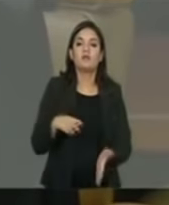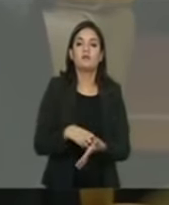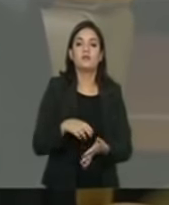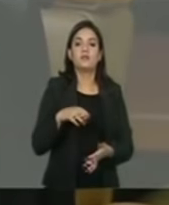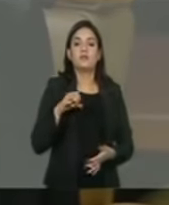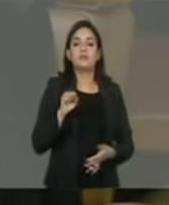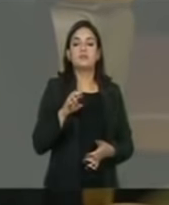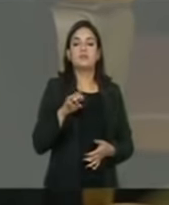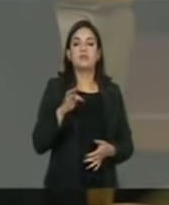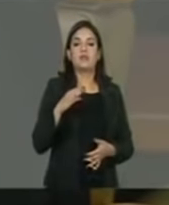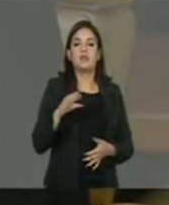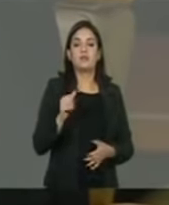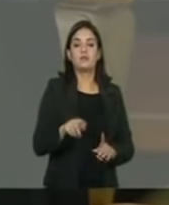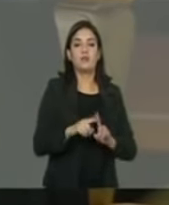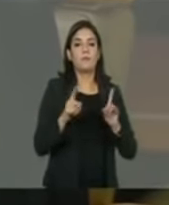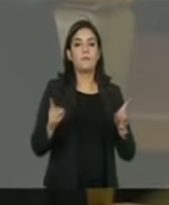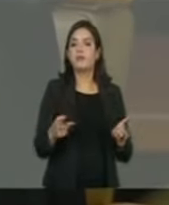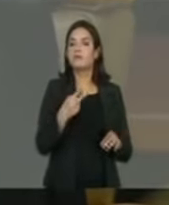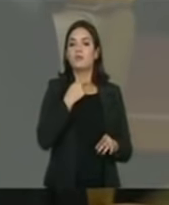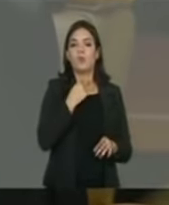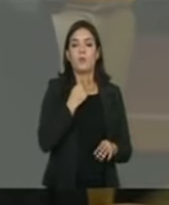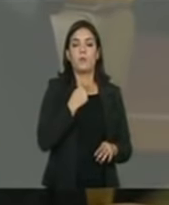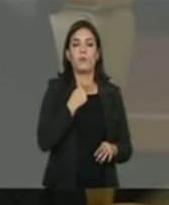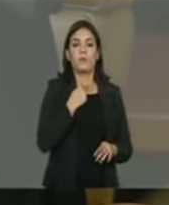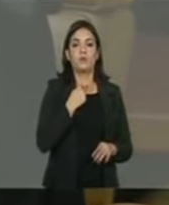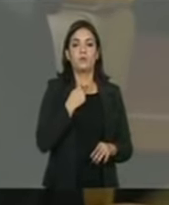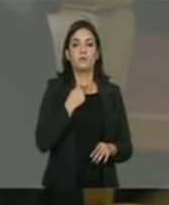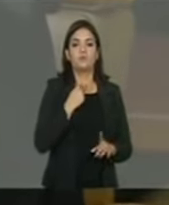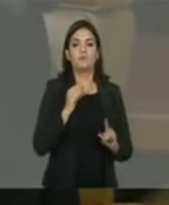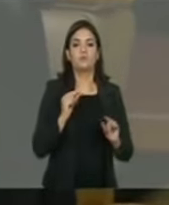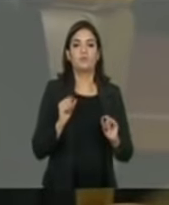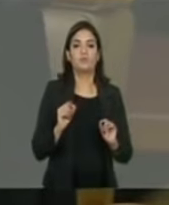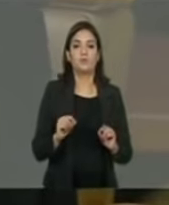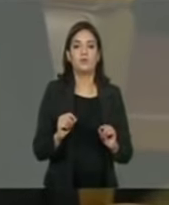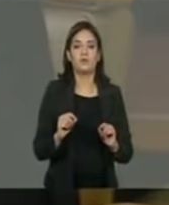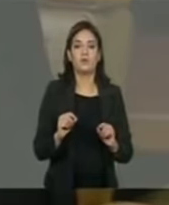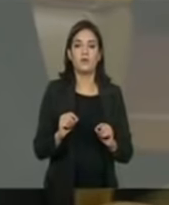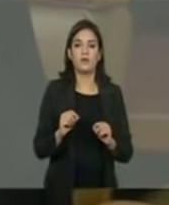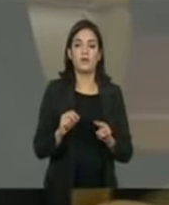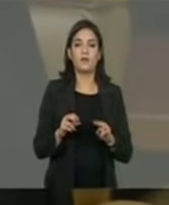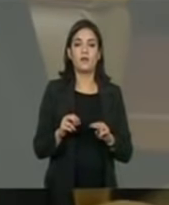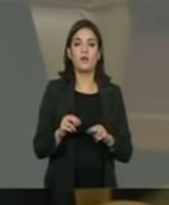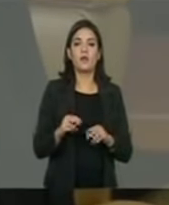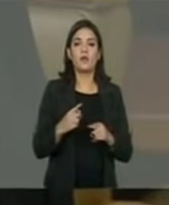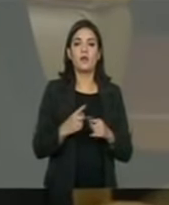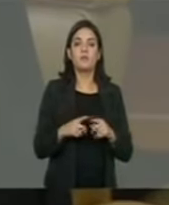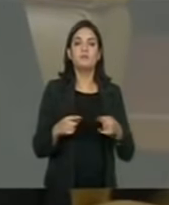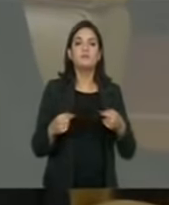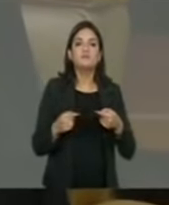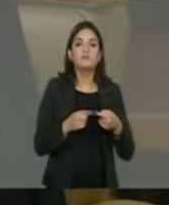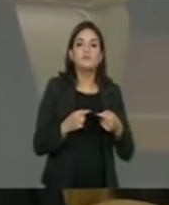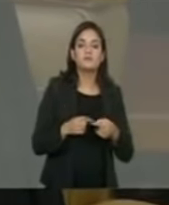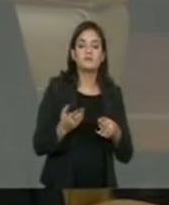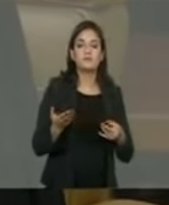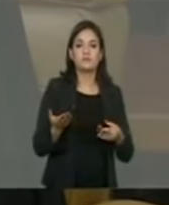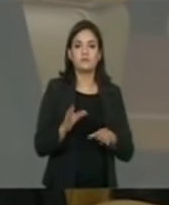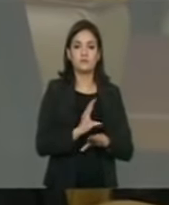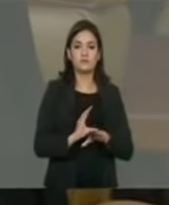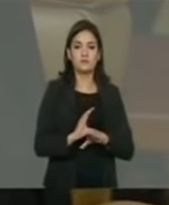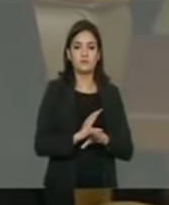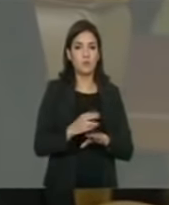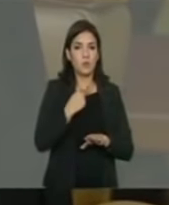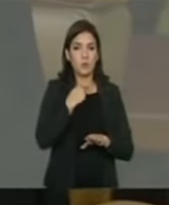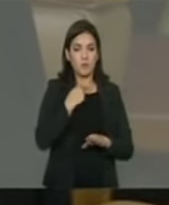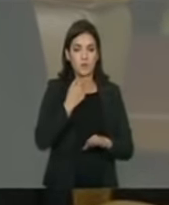não se revele impossível por efeito de insuperável vedação funcional presumir a culpabilidade